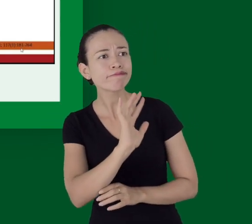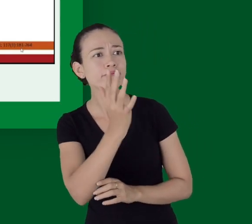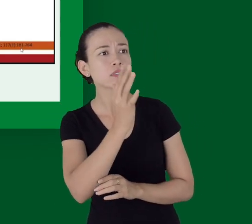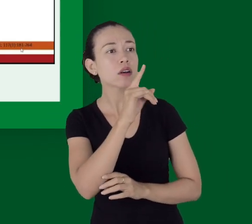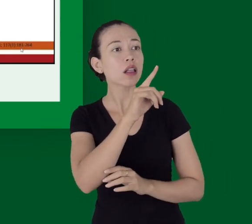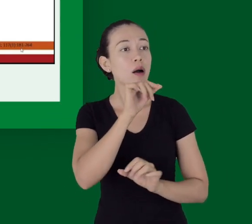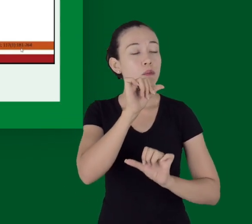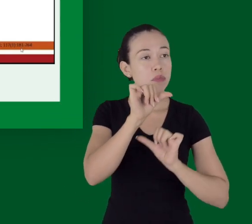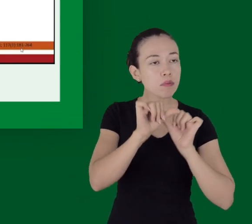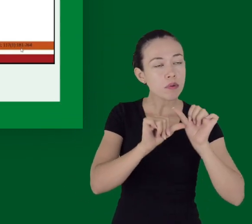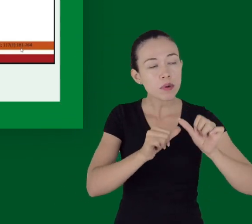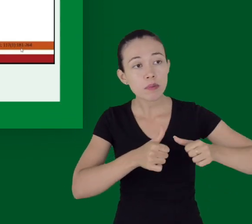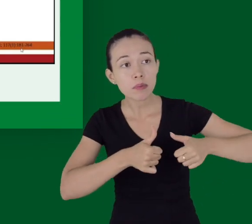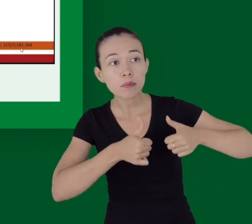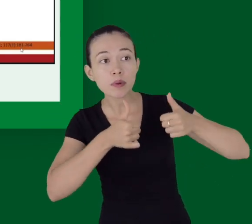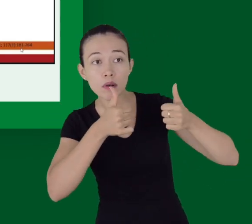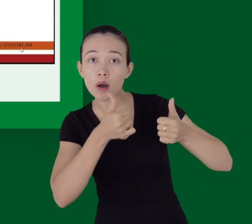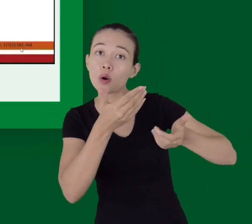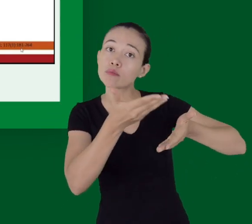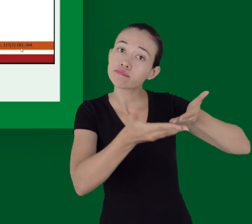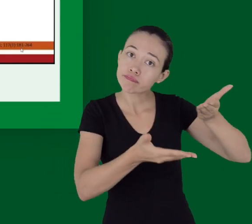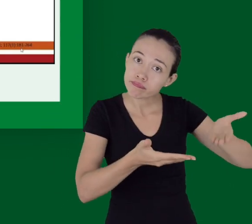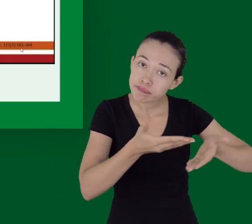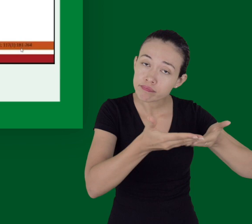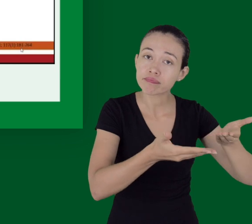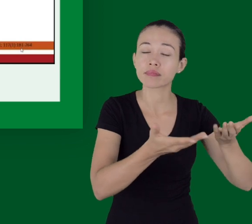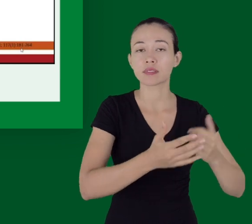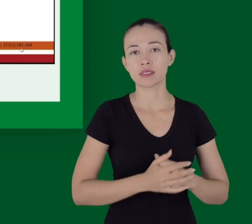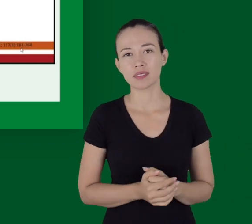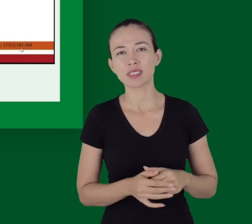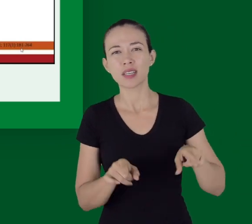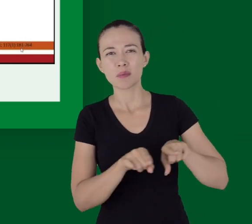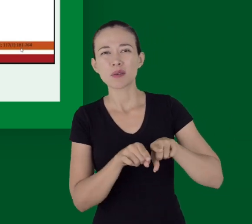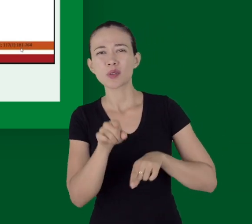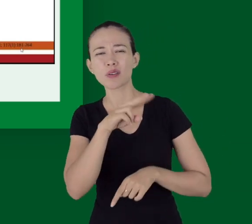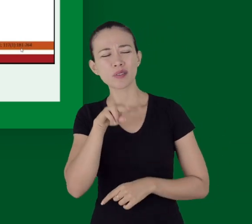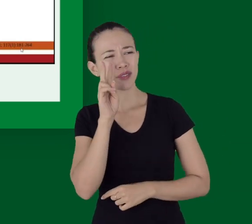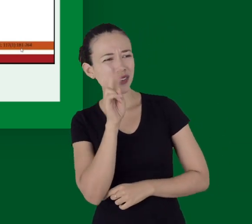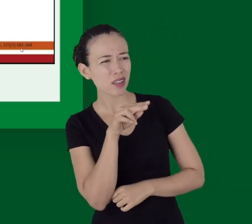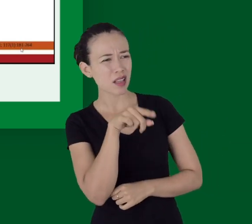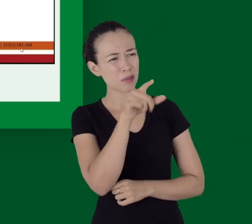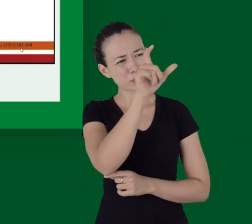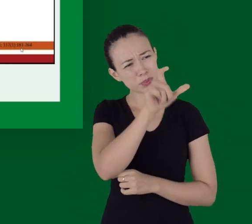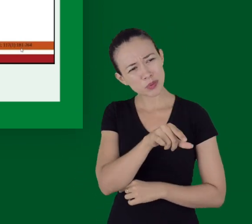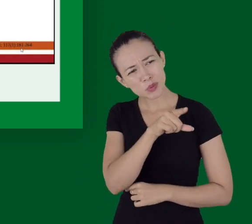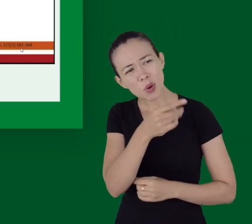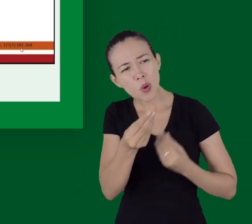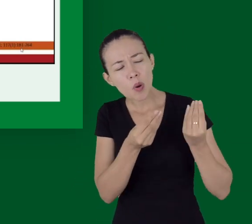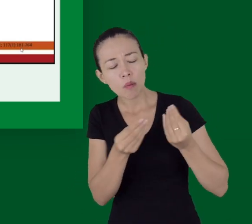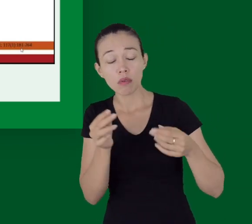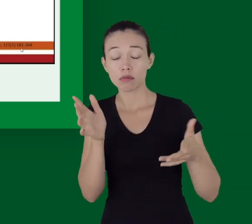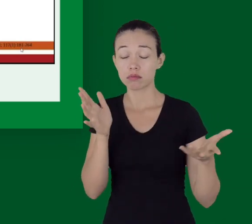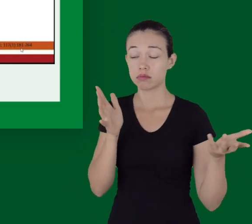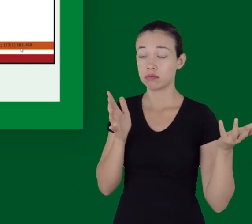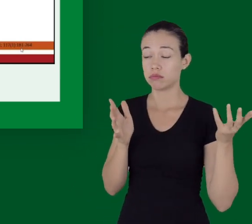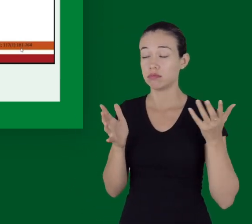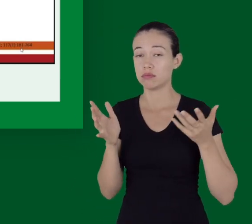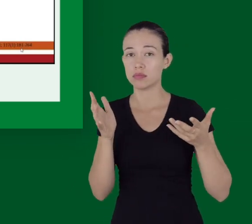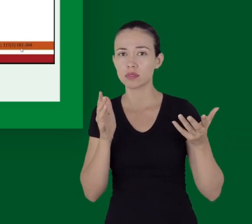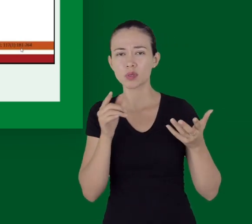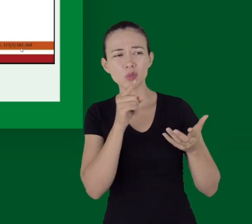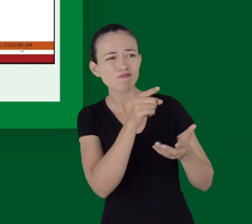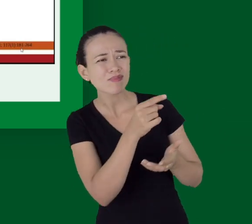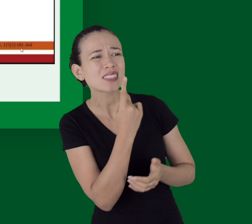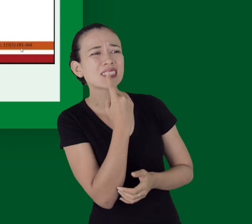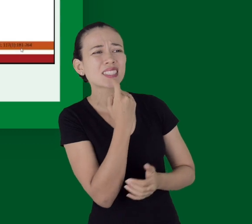mal, e se você, por acaso, o paciente estiver desorientado, e você vê que a glicemia está baixa e fizer uma glicose,